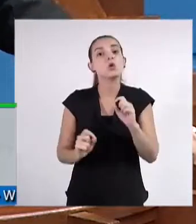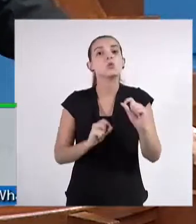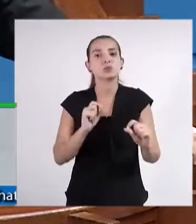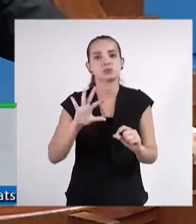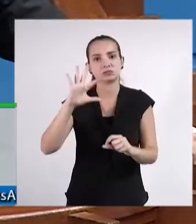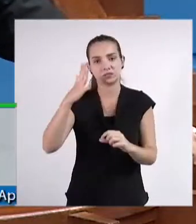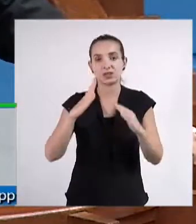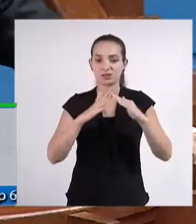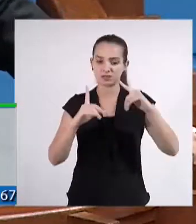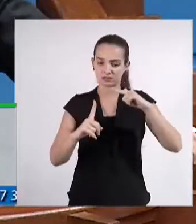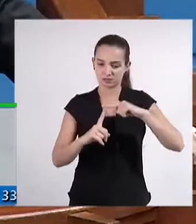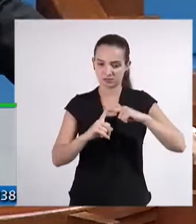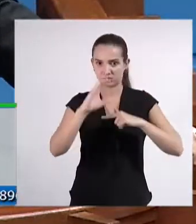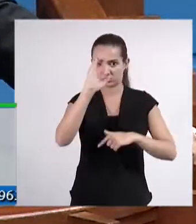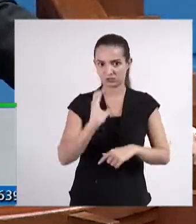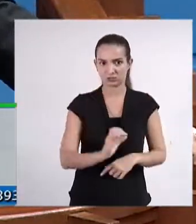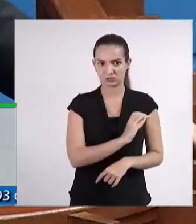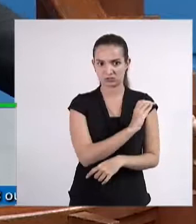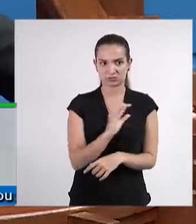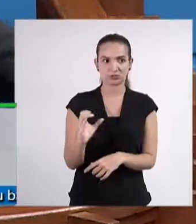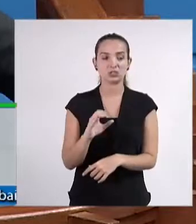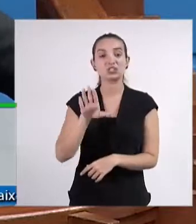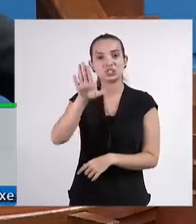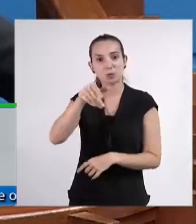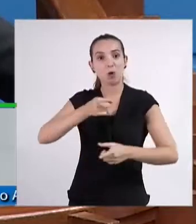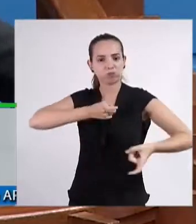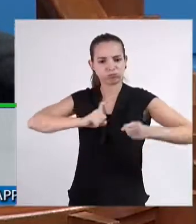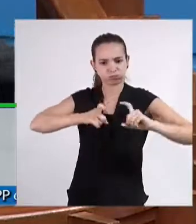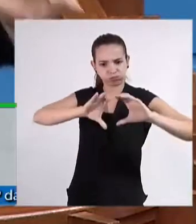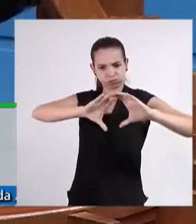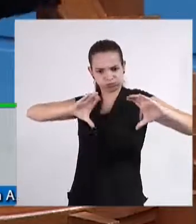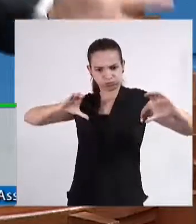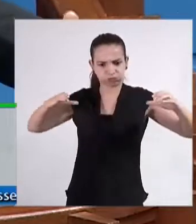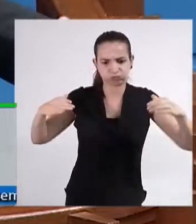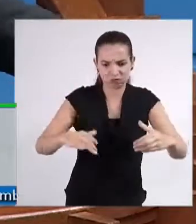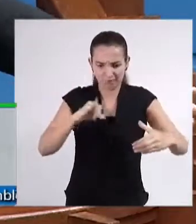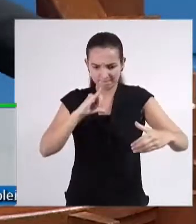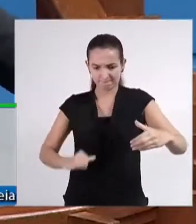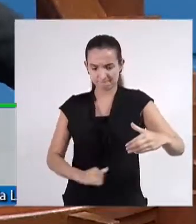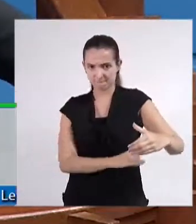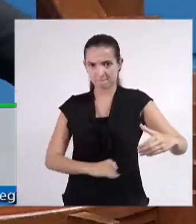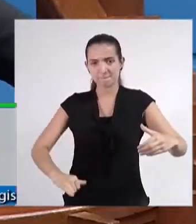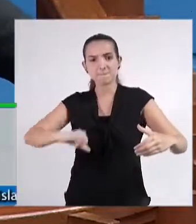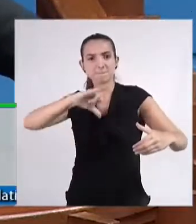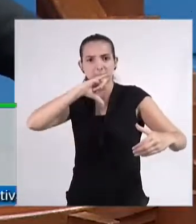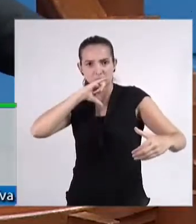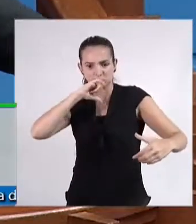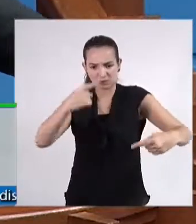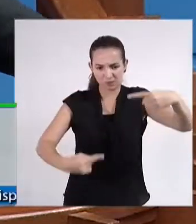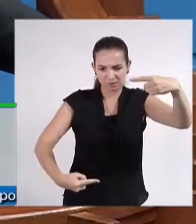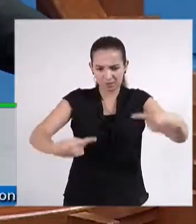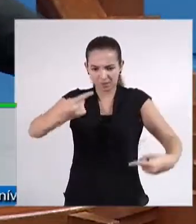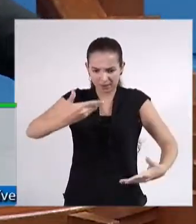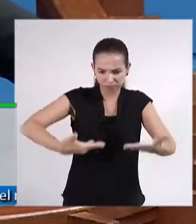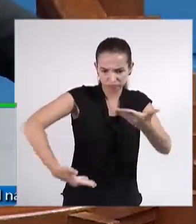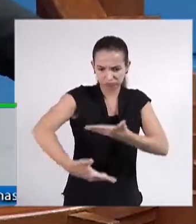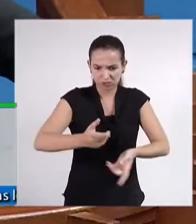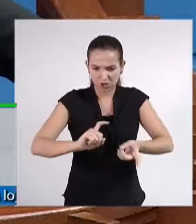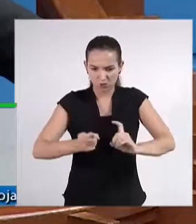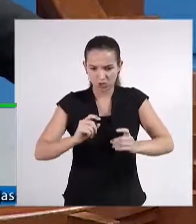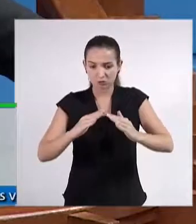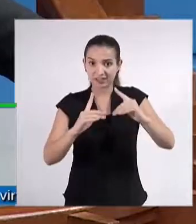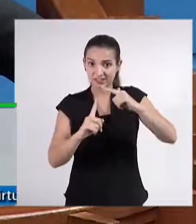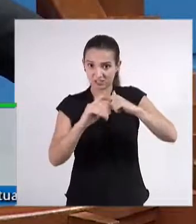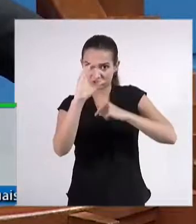a Igreja Católica, ao chamar um sínodo para discutir a sua presença e a sua ação nessas regiões, ela